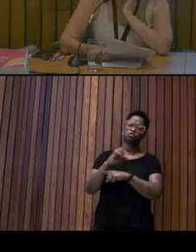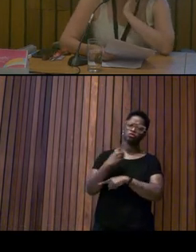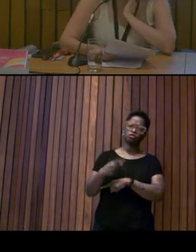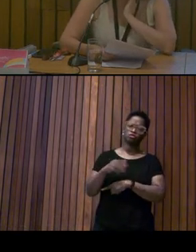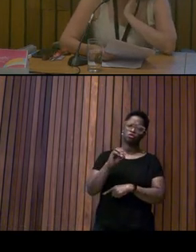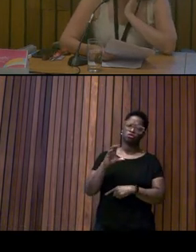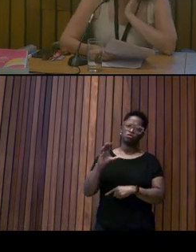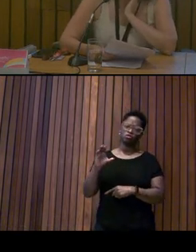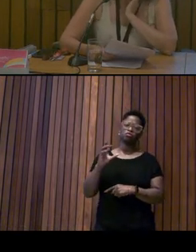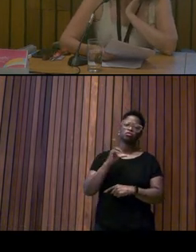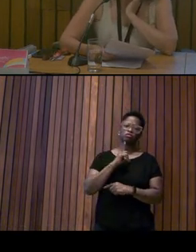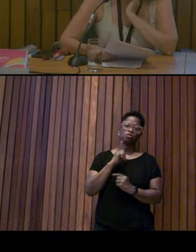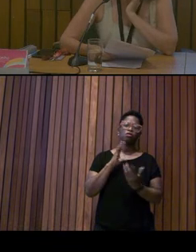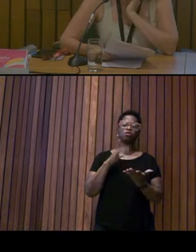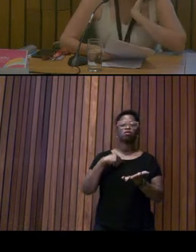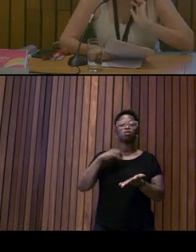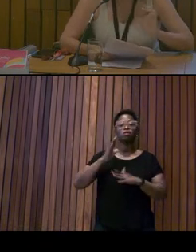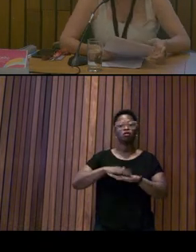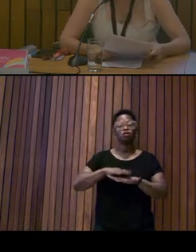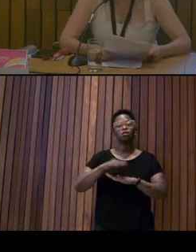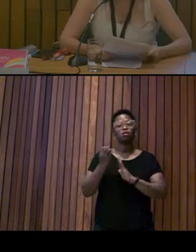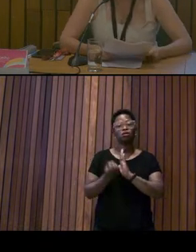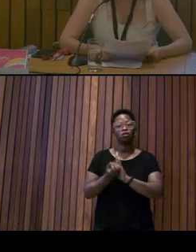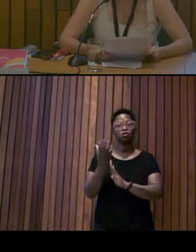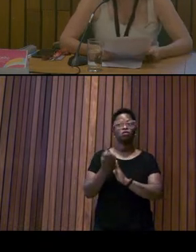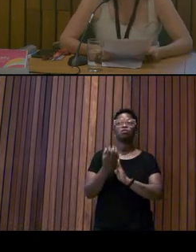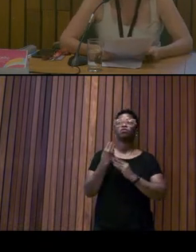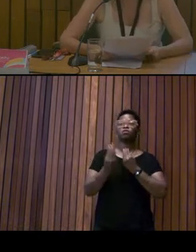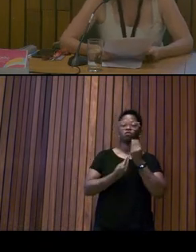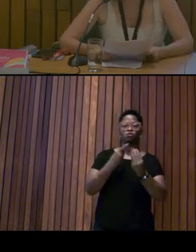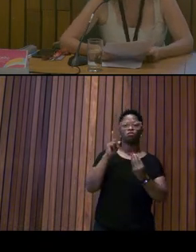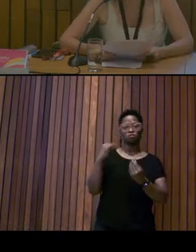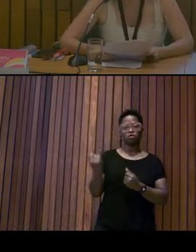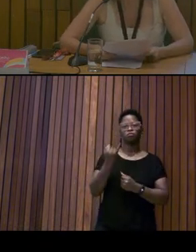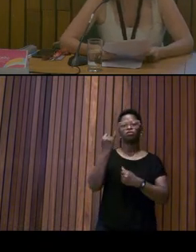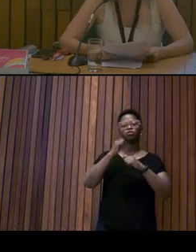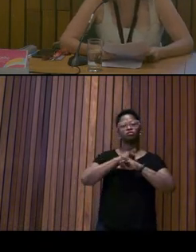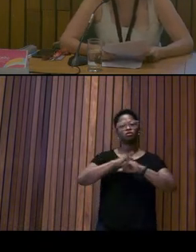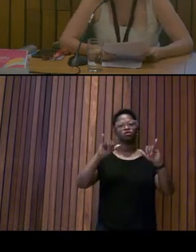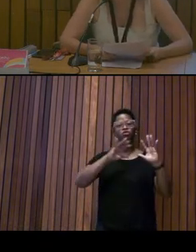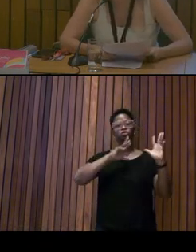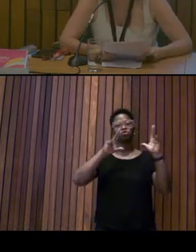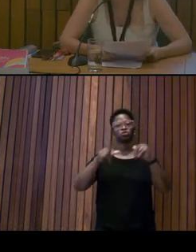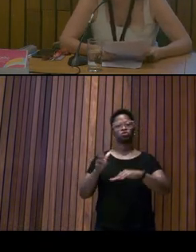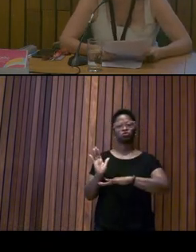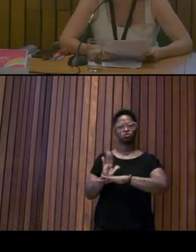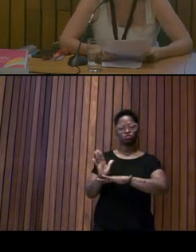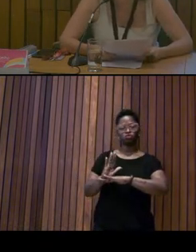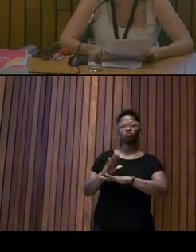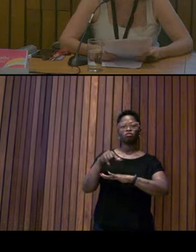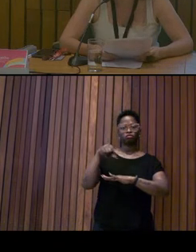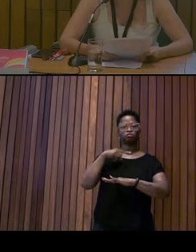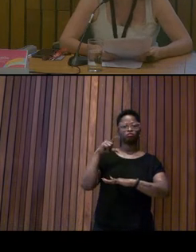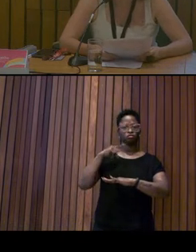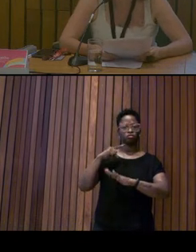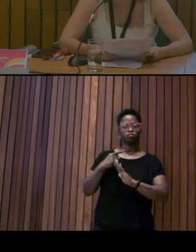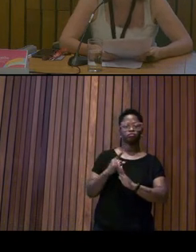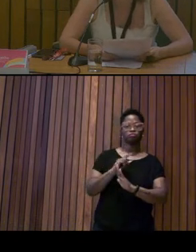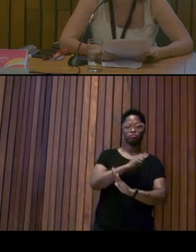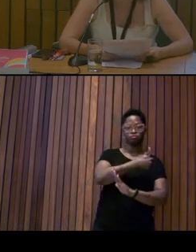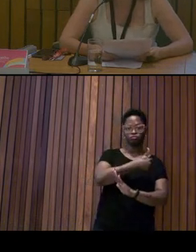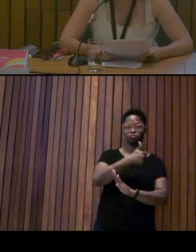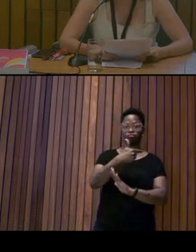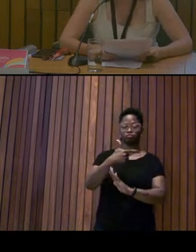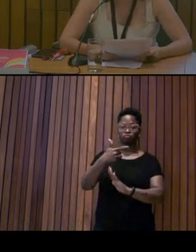Oswaldo Cruz, que ele foi produzido. É importante dizer que todos os filmes do projeto Mestres e Ofícios, desde a primeira